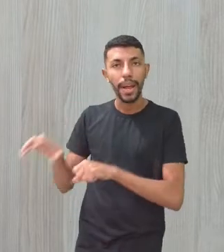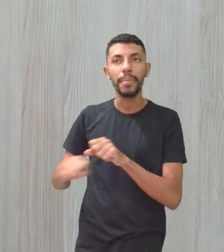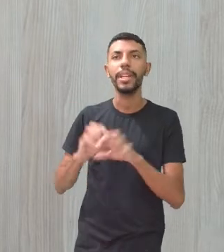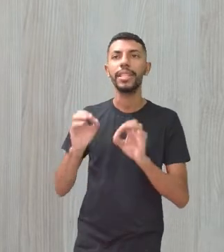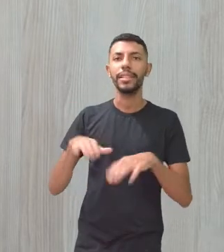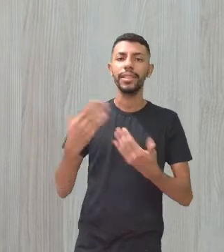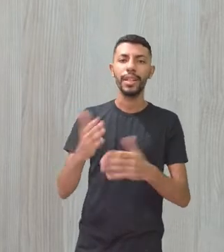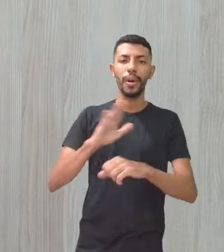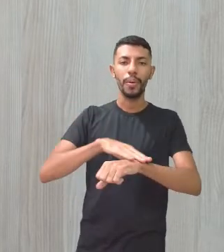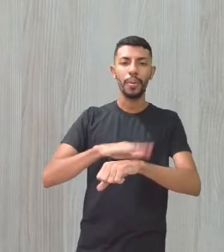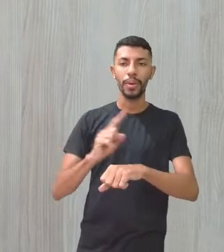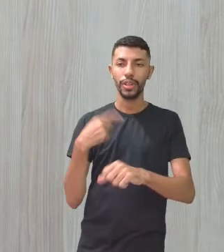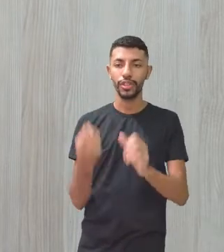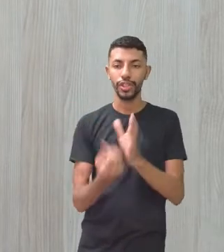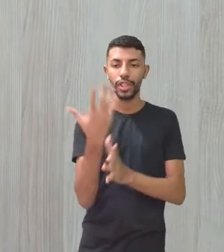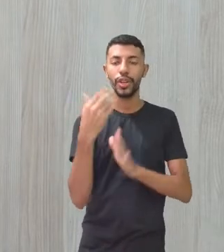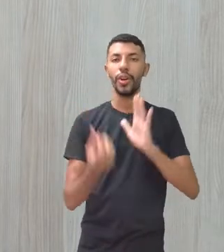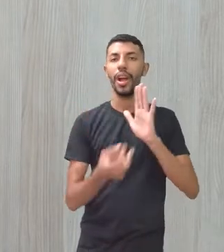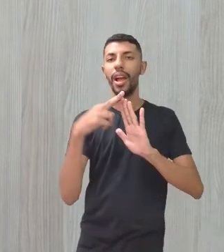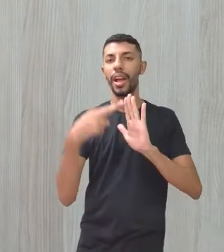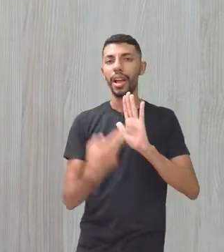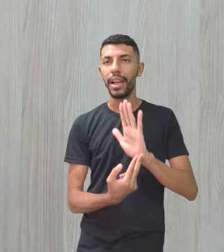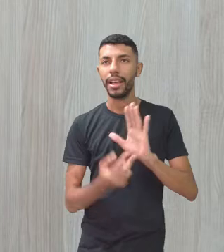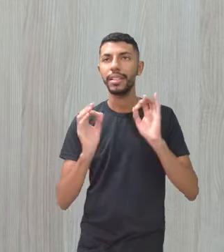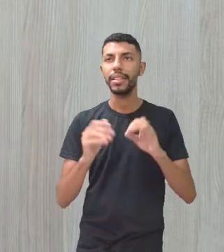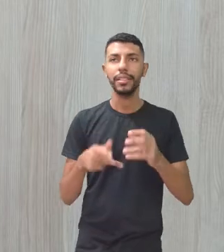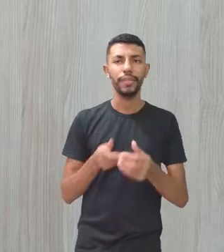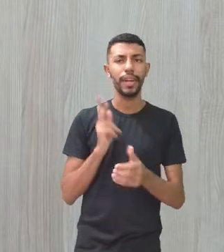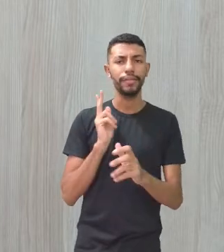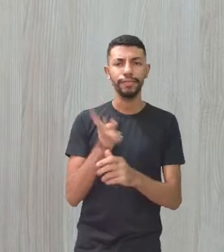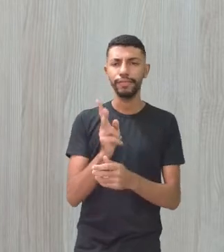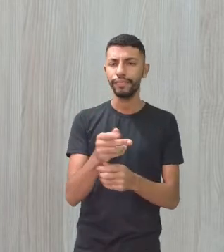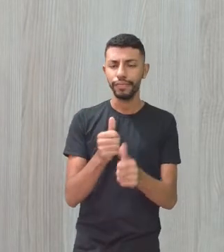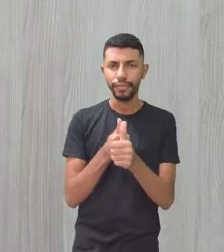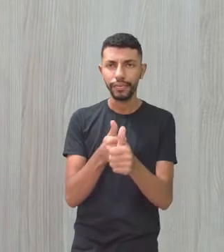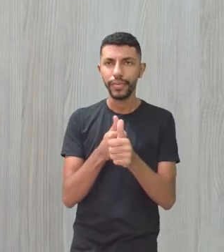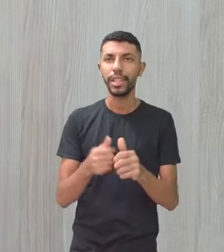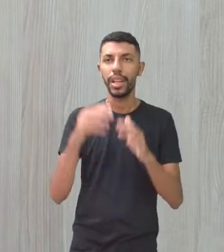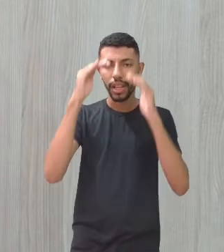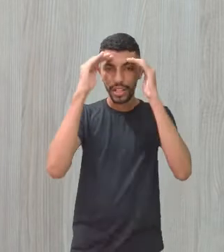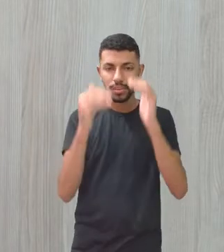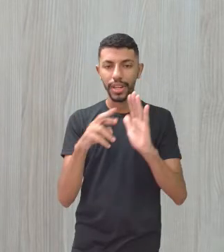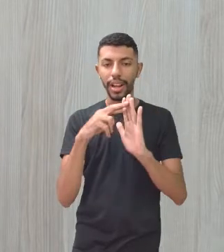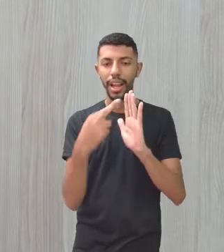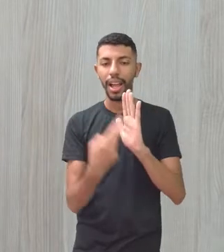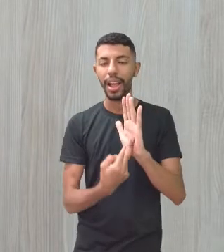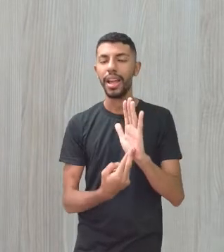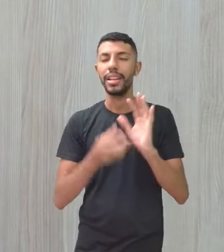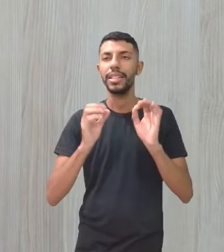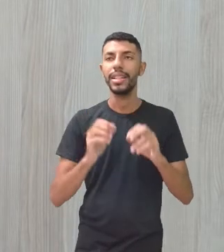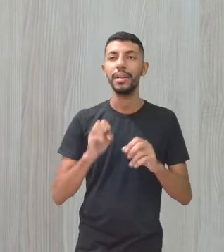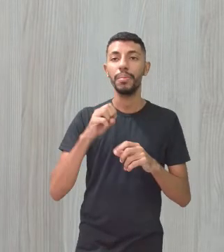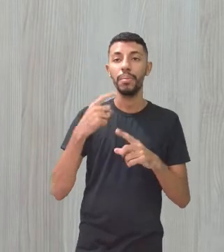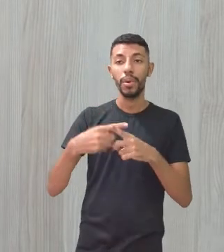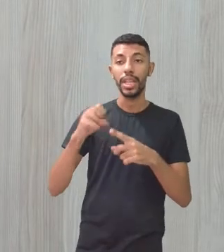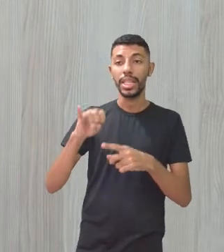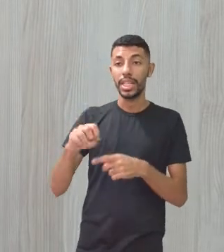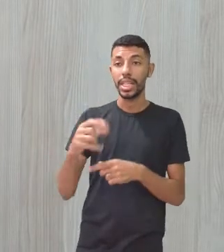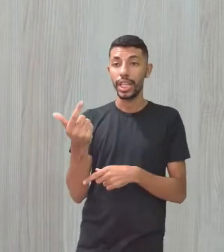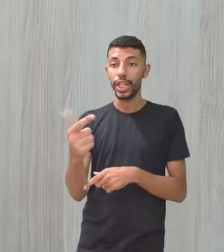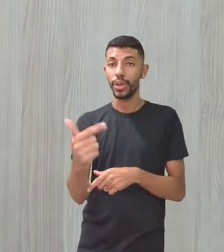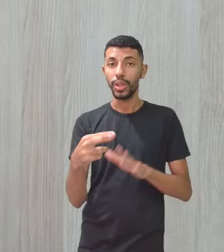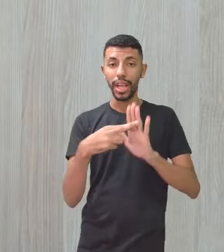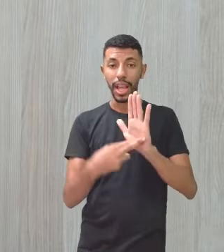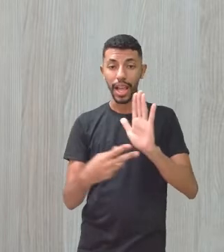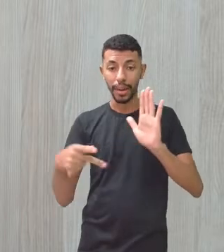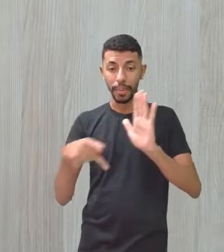momento, a gente criou aquela regra ali e vai seguindo aquela regra, porque se não tiver uma regra específica, cada um vai querer ganhar, porque ninguém quer perder o